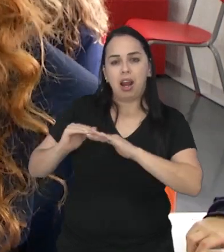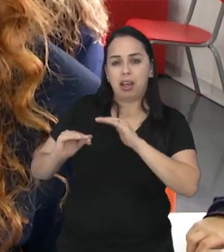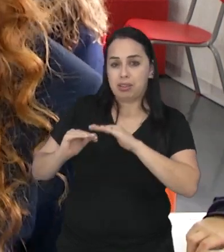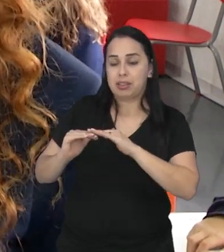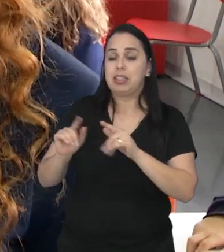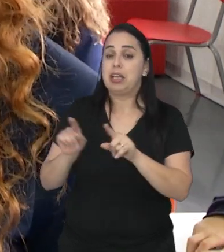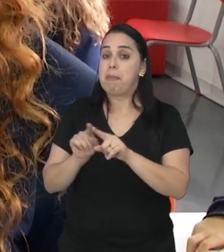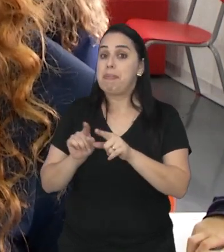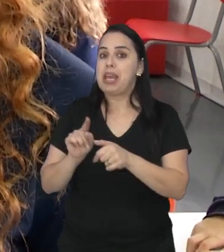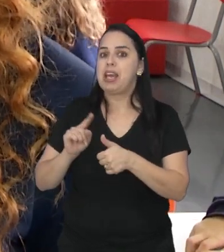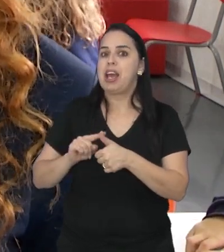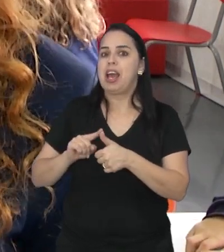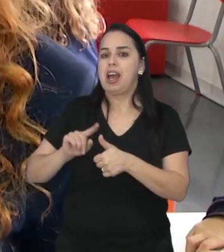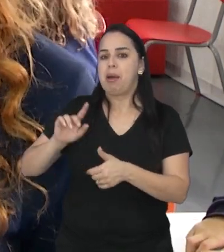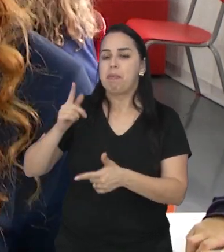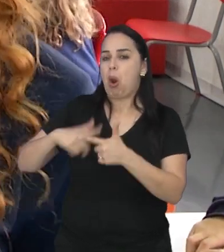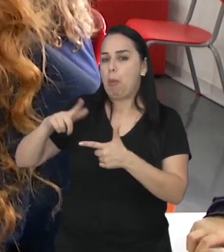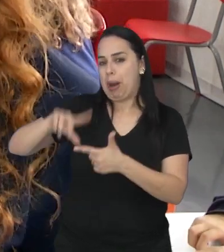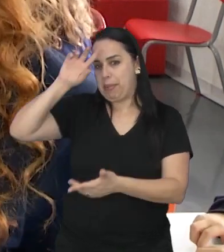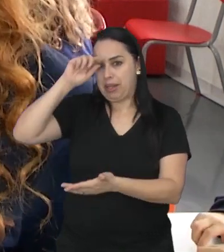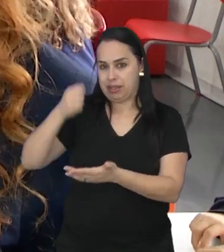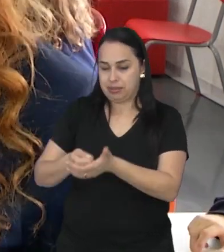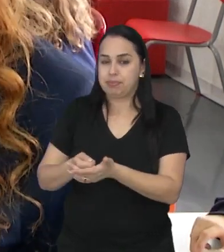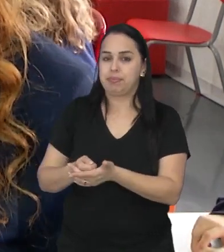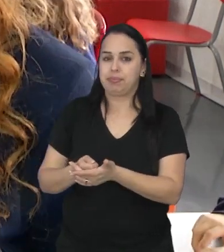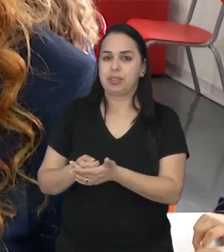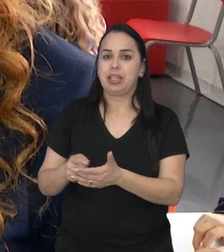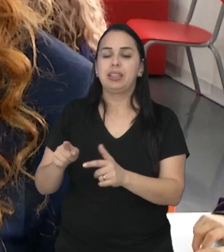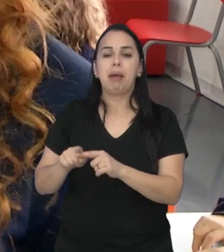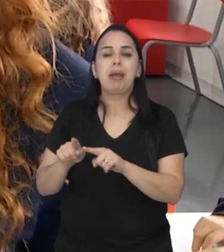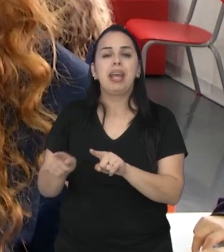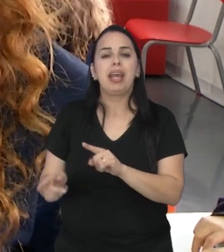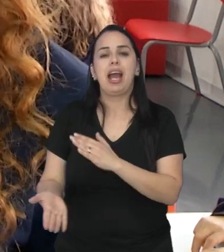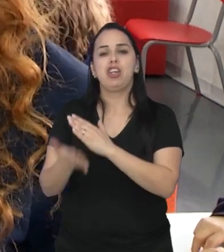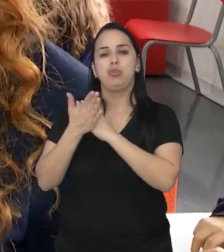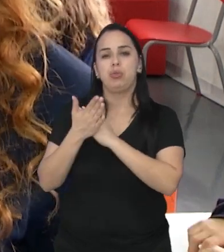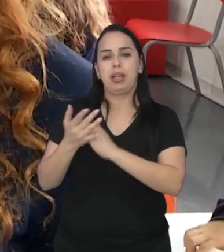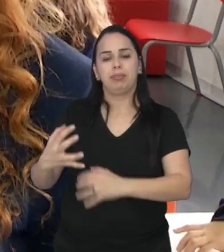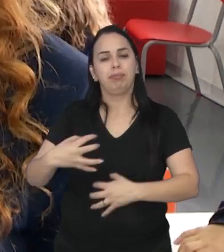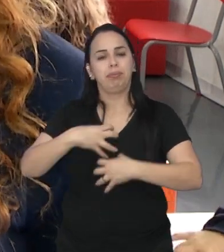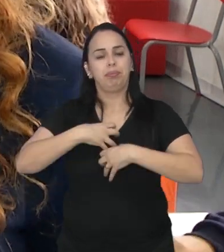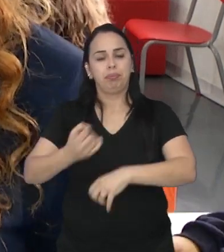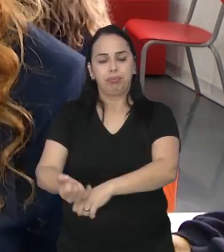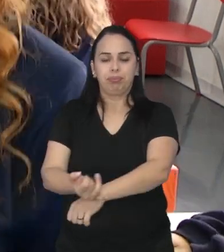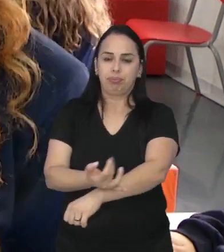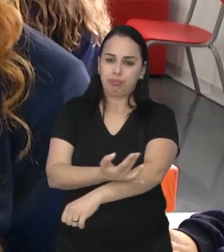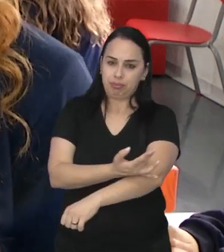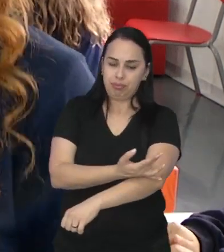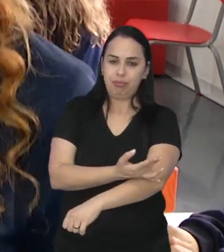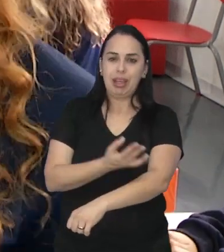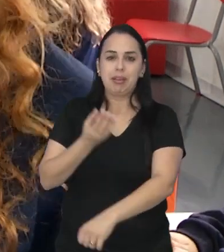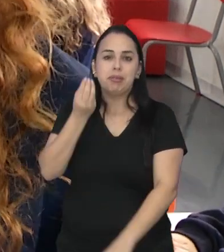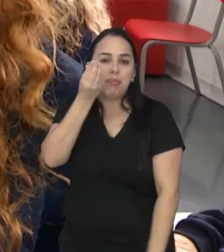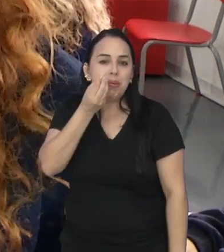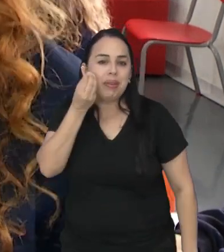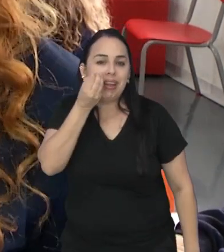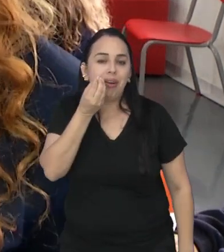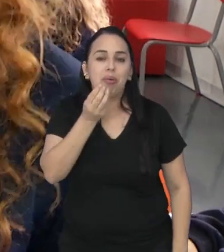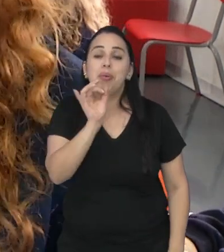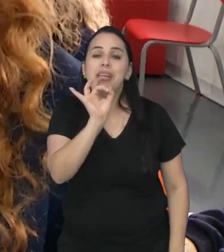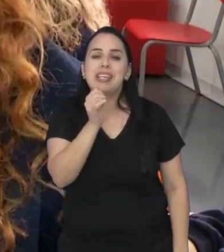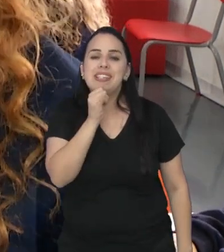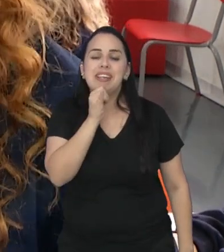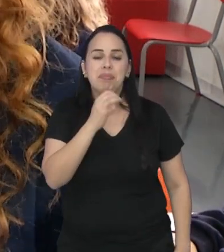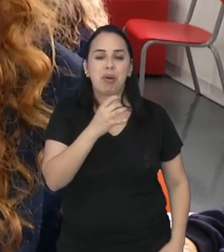para a resolução de problemas. A leitura também trabalha questões emocionais. Então, uma criança pode experimentar e vivenciar